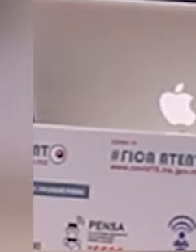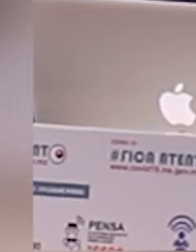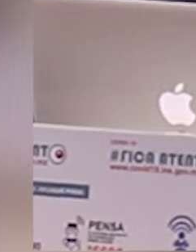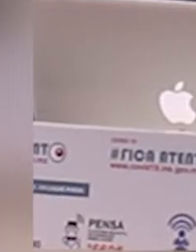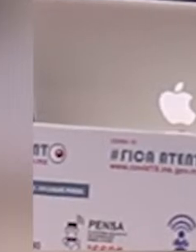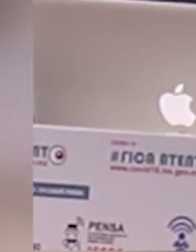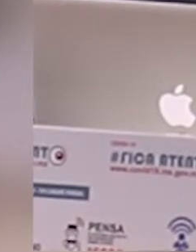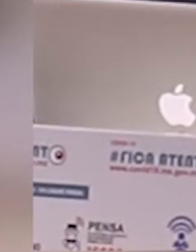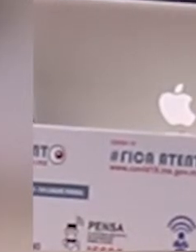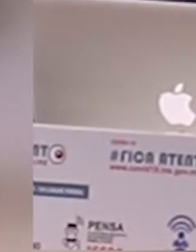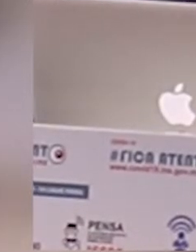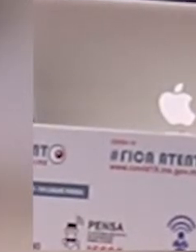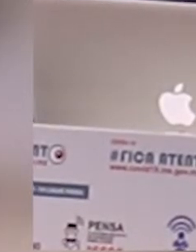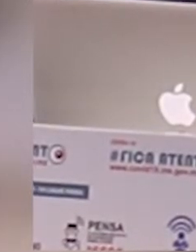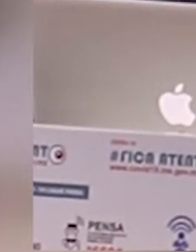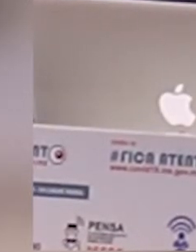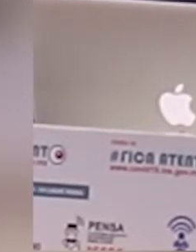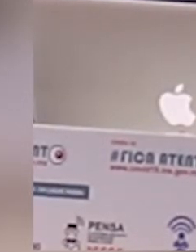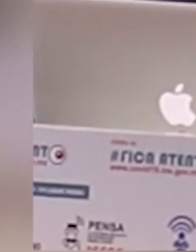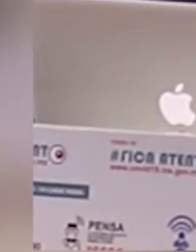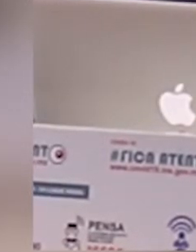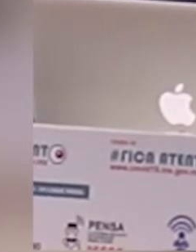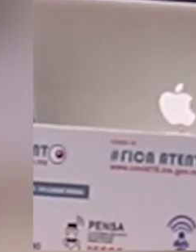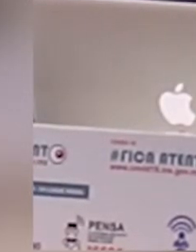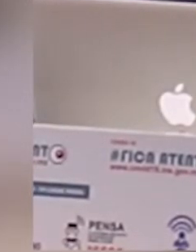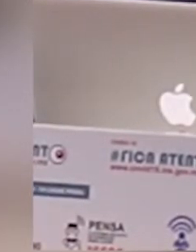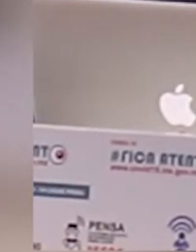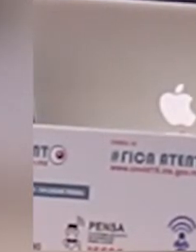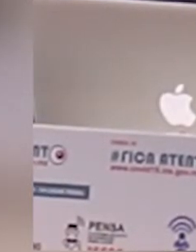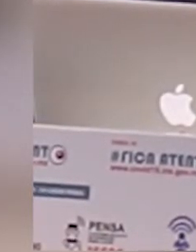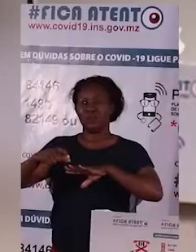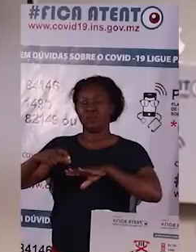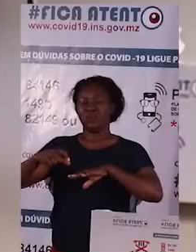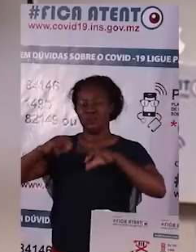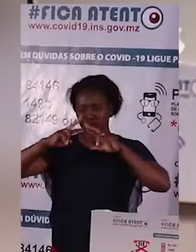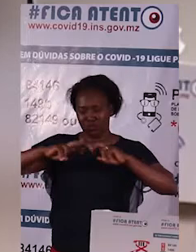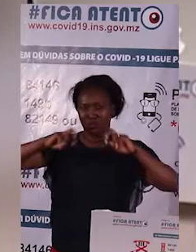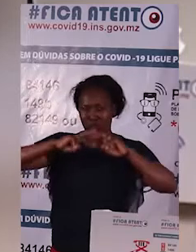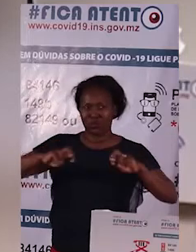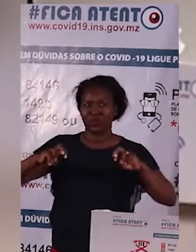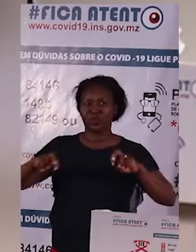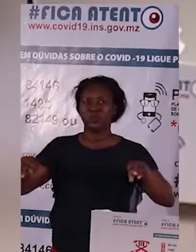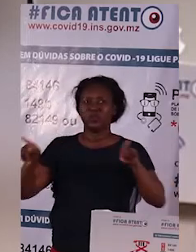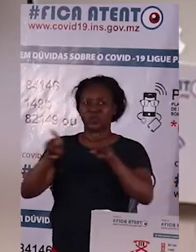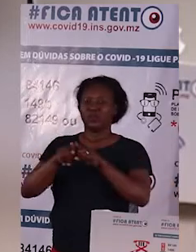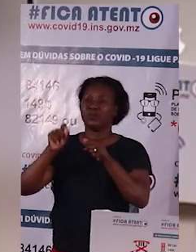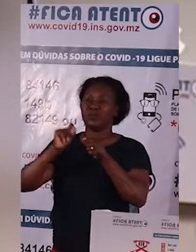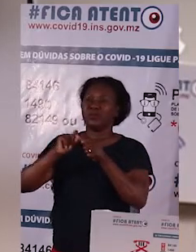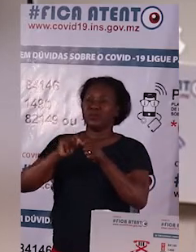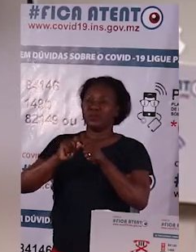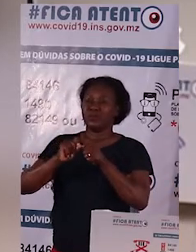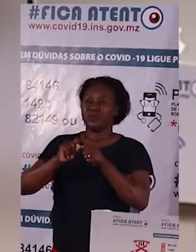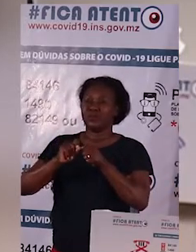os principais dados desta semana epidemiológica e também fazer